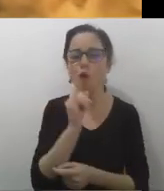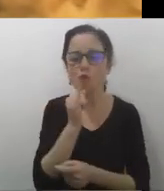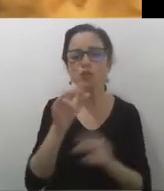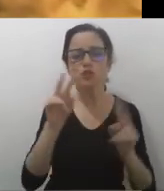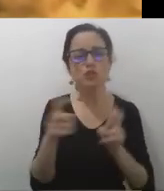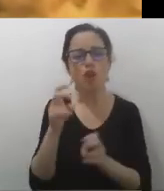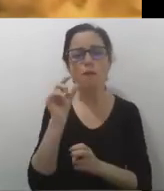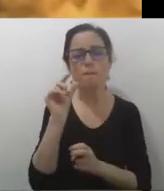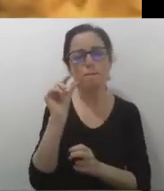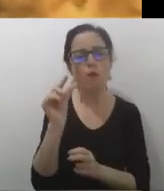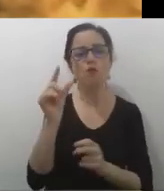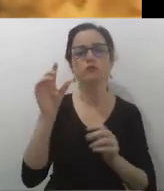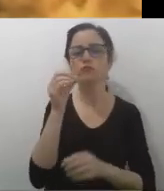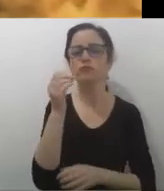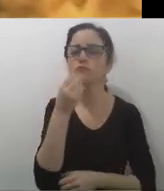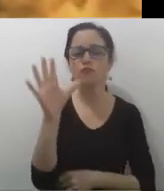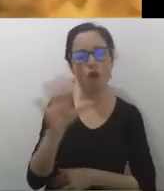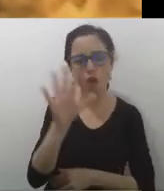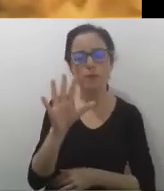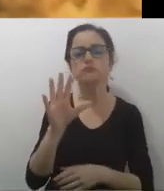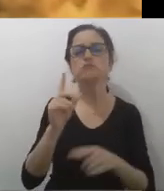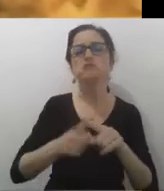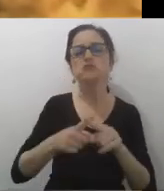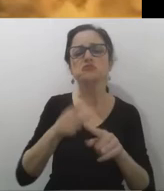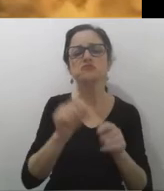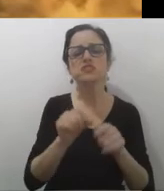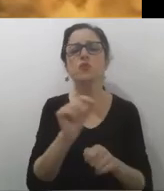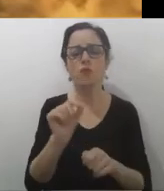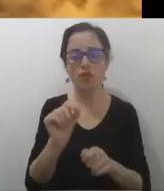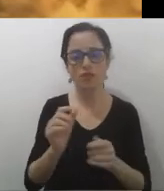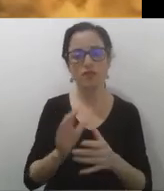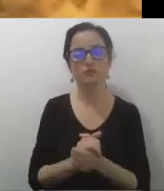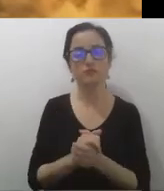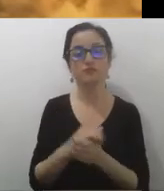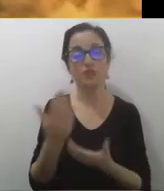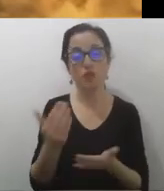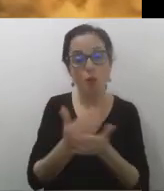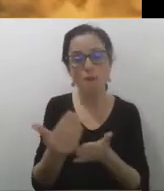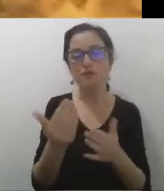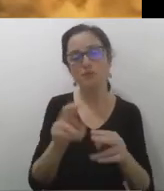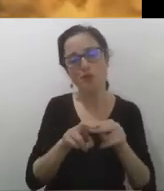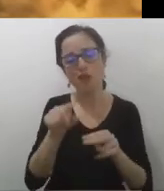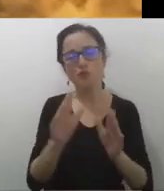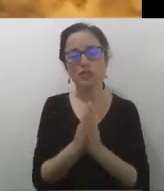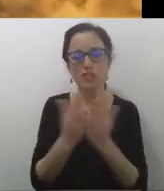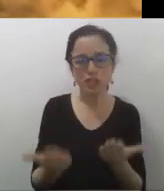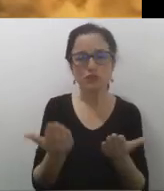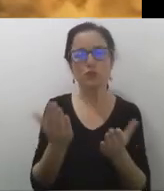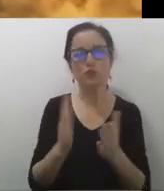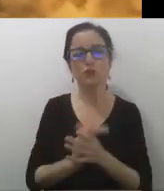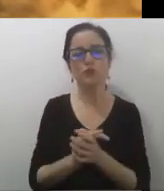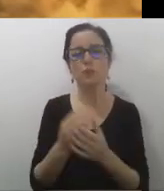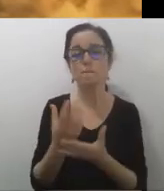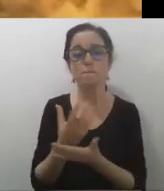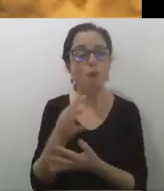Então, eu vou contar um pouco sobre o Boa Forma e por que que ele foi feito. Começando pela razão de